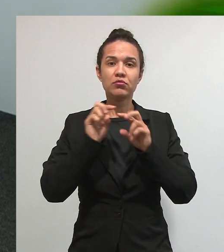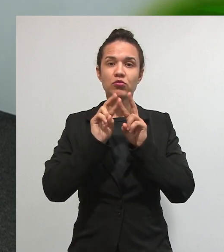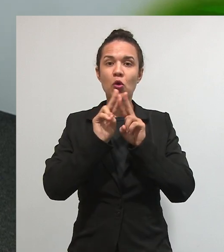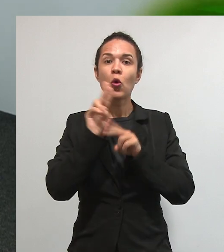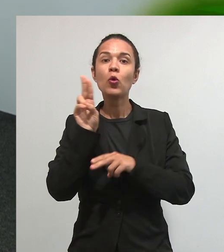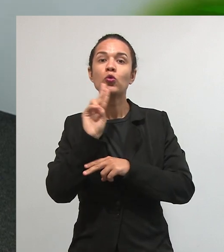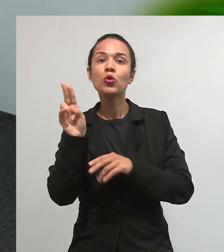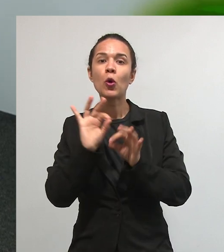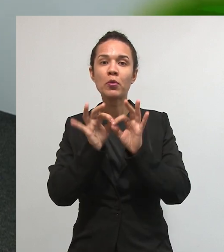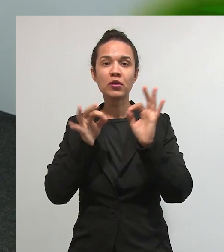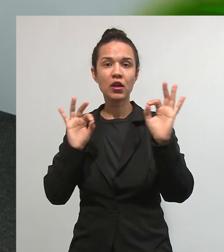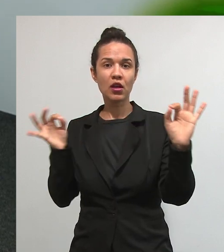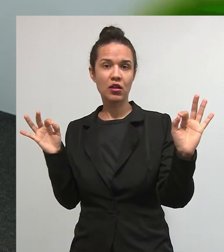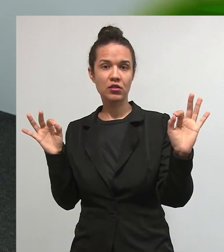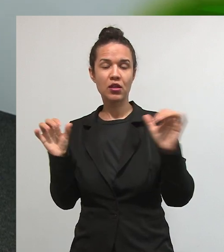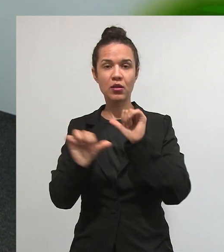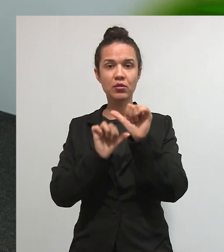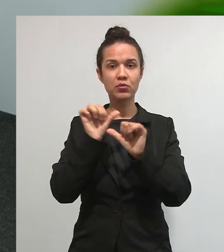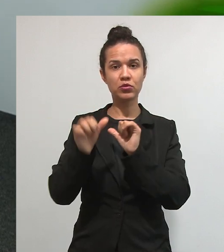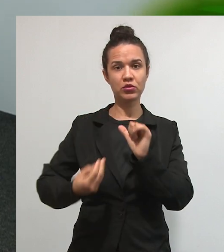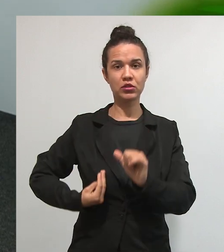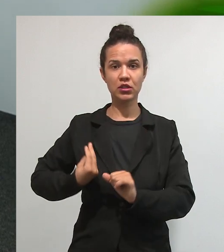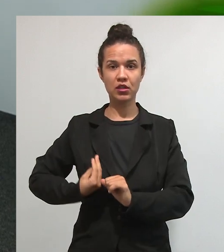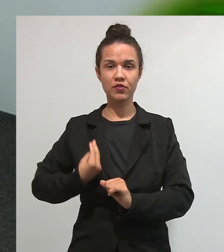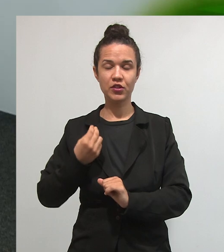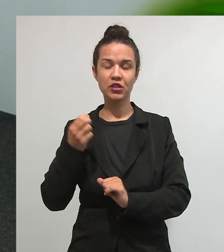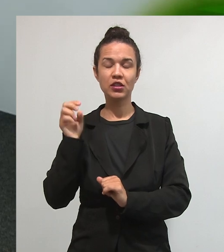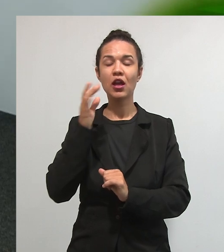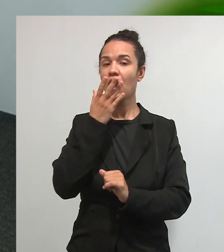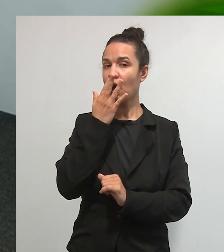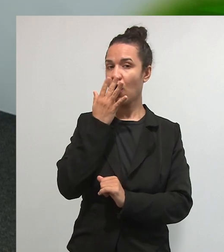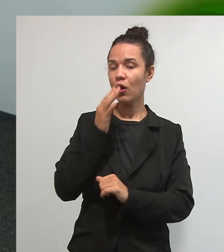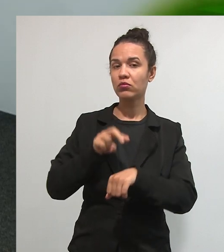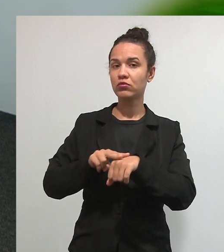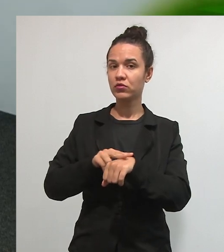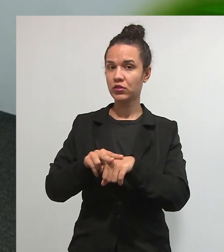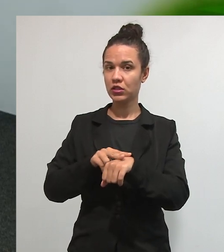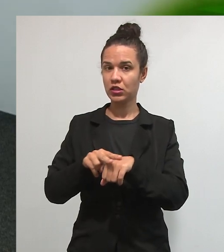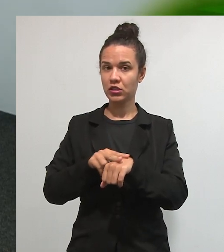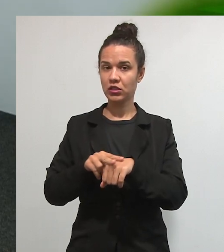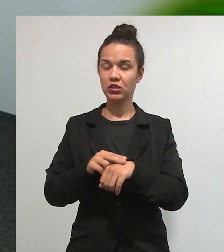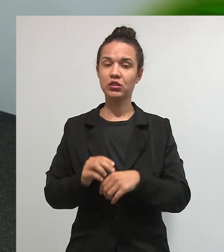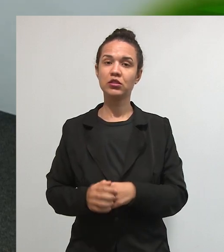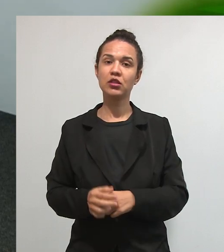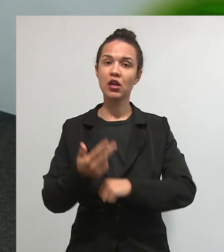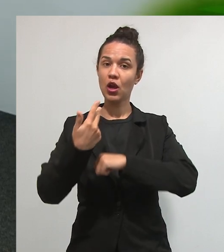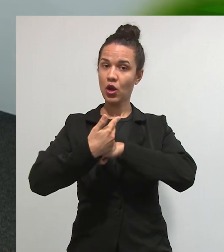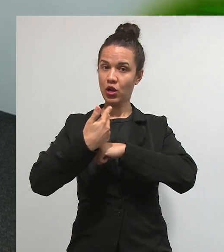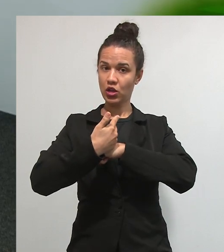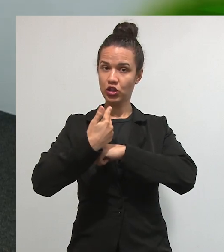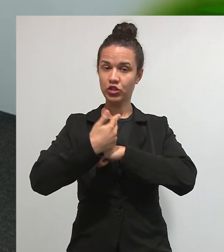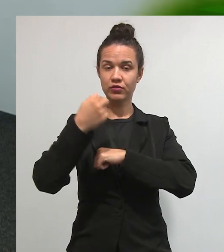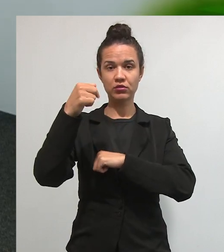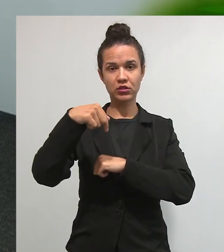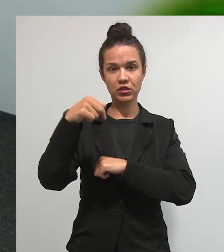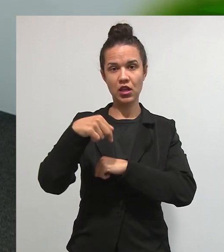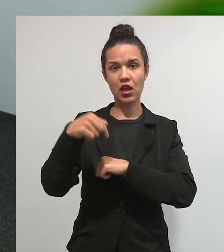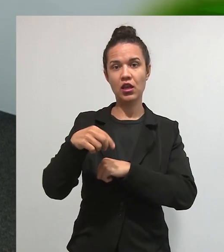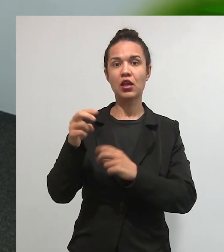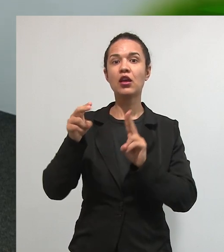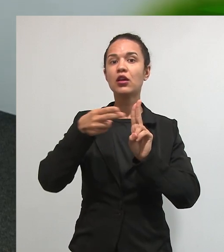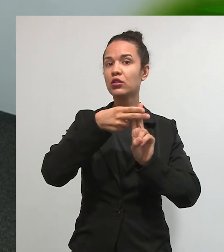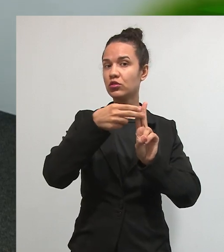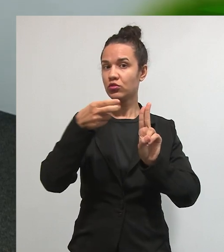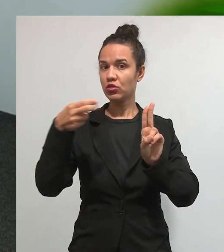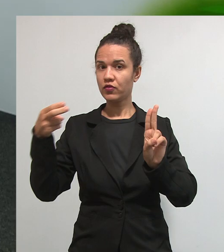EAD, mudando realidades, na cor verde. A gravação está ocorrendo aqui no campus Porto Velho, Zona Norte,